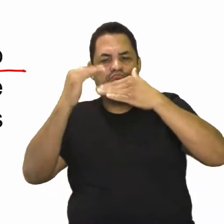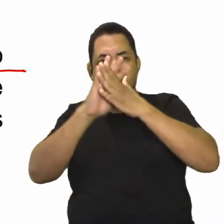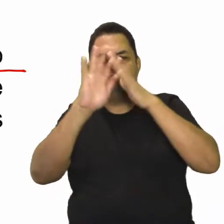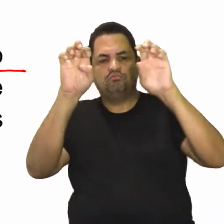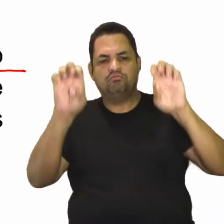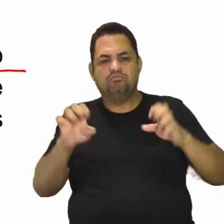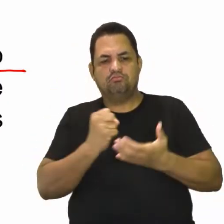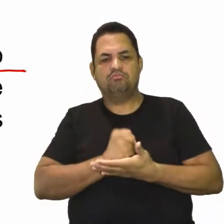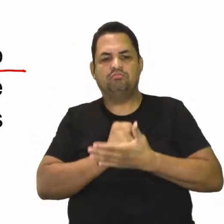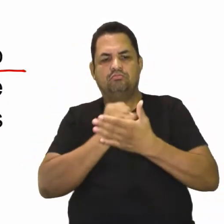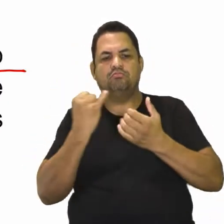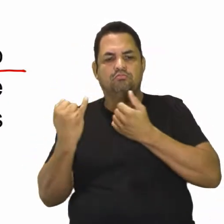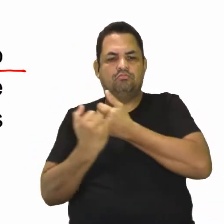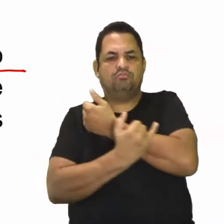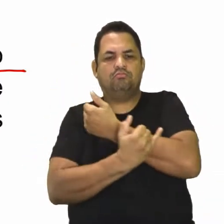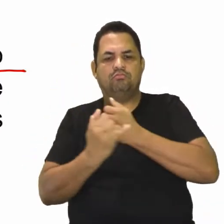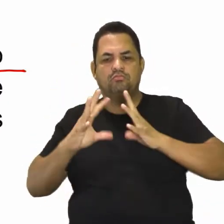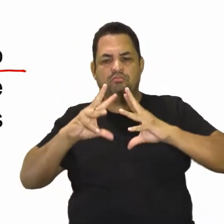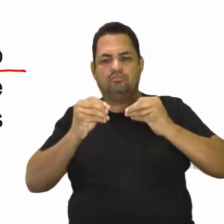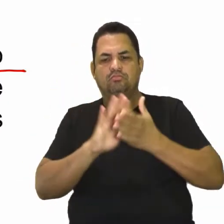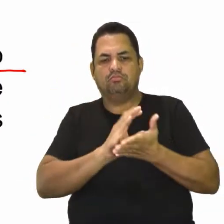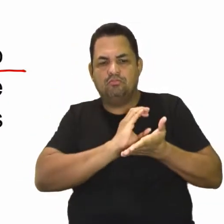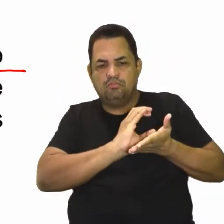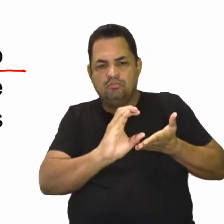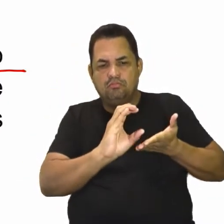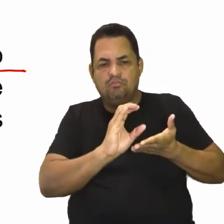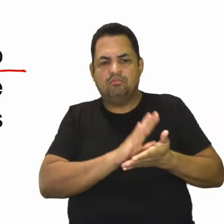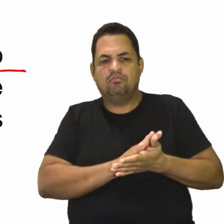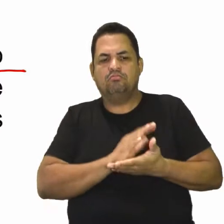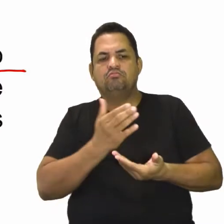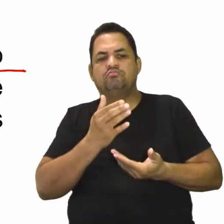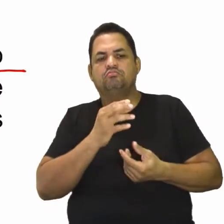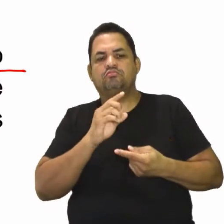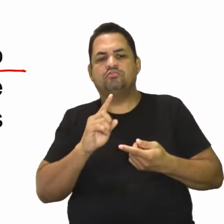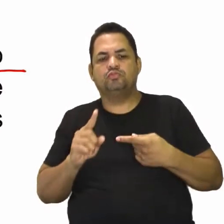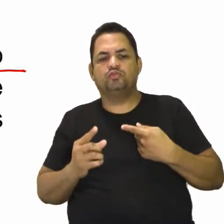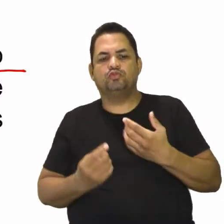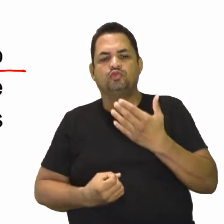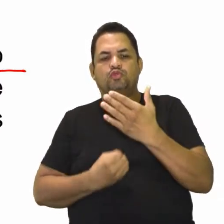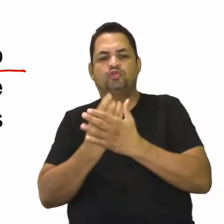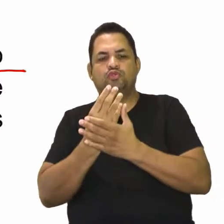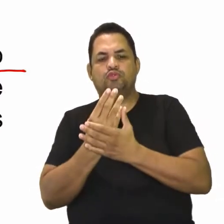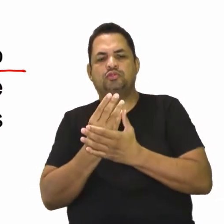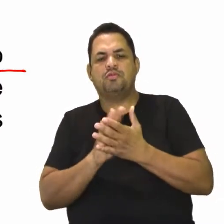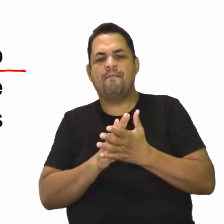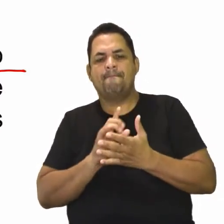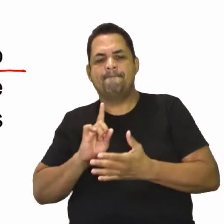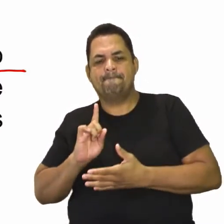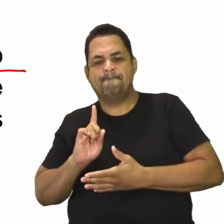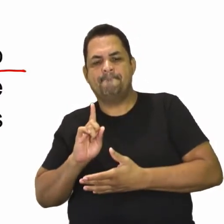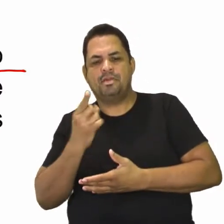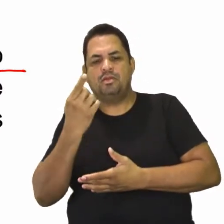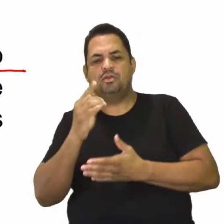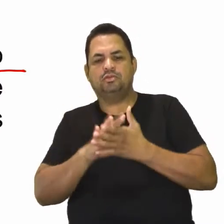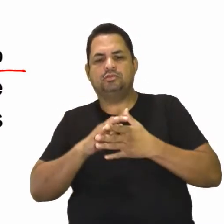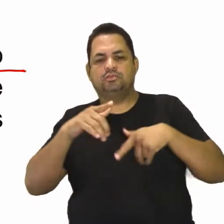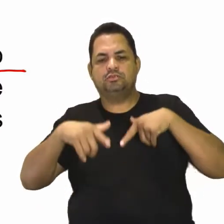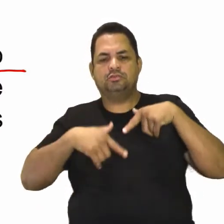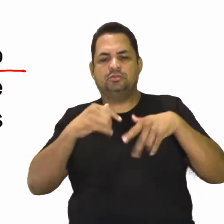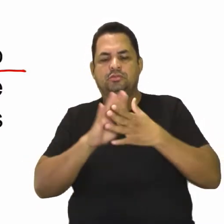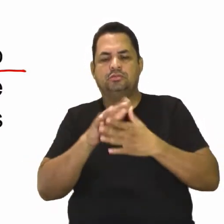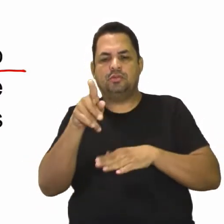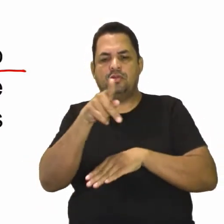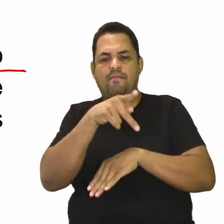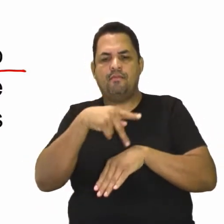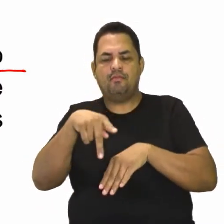base de infraestrutura. Todos esses investimentos geraram milhões de empregos no Brasil. Mas, como